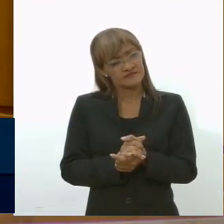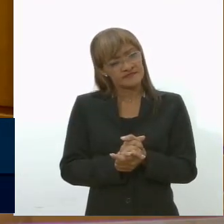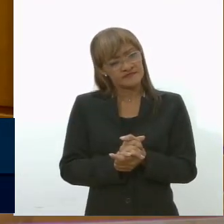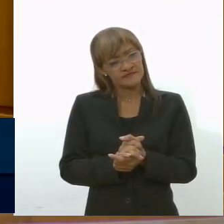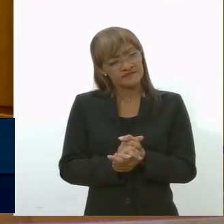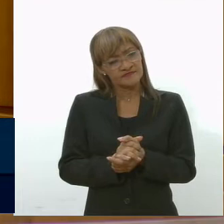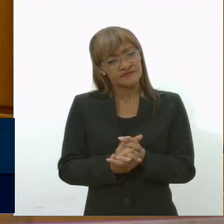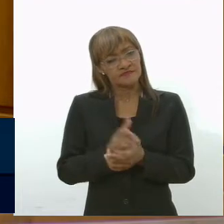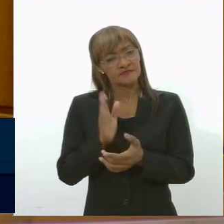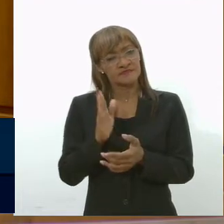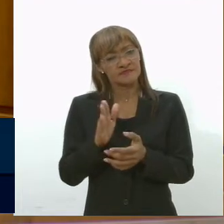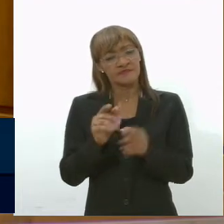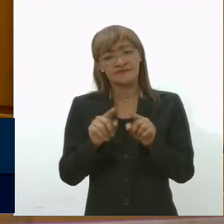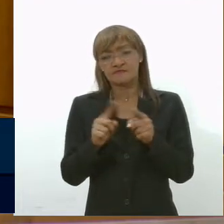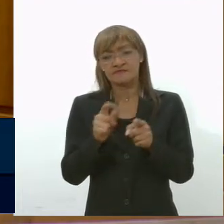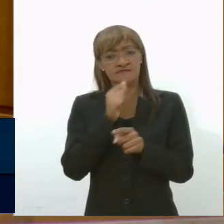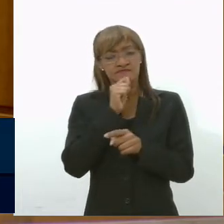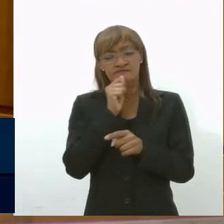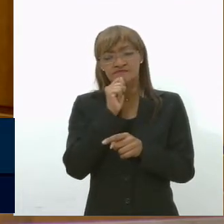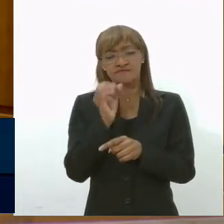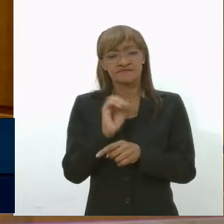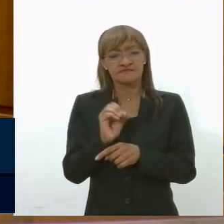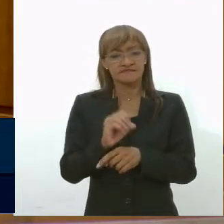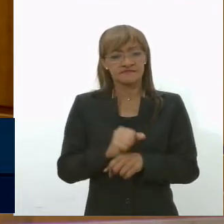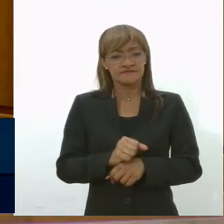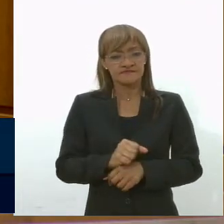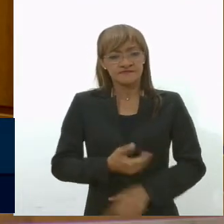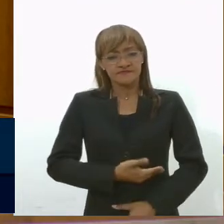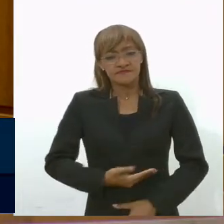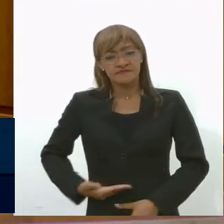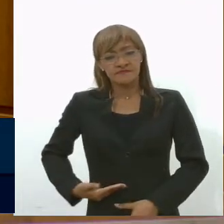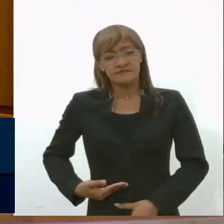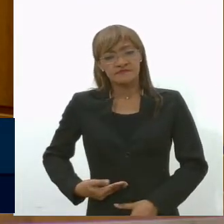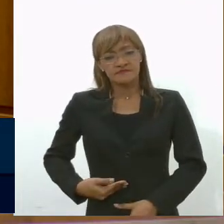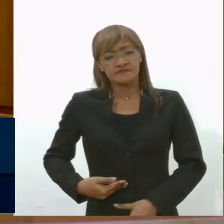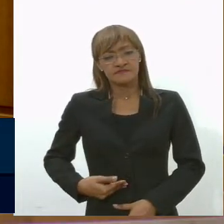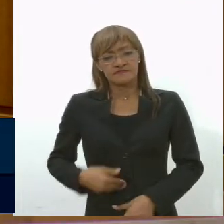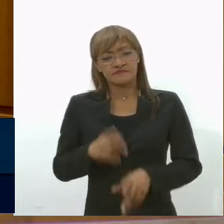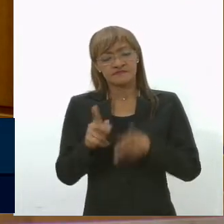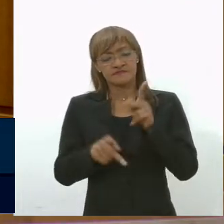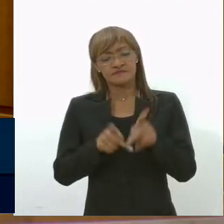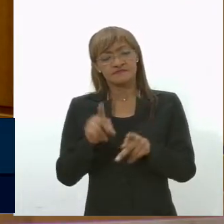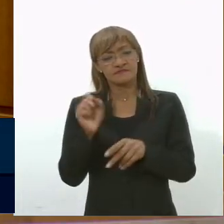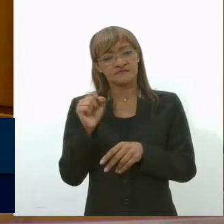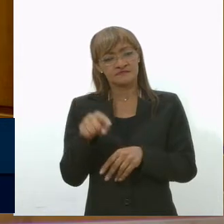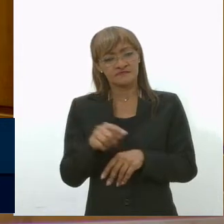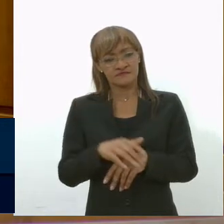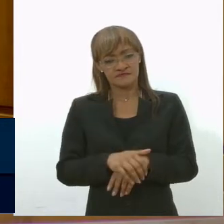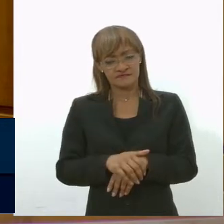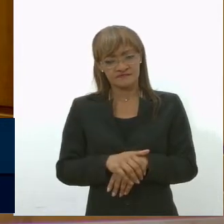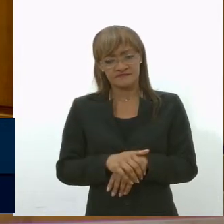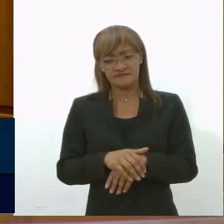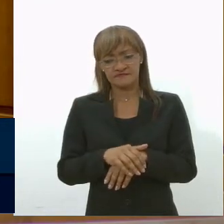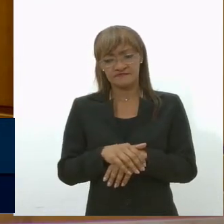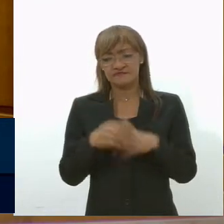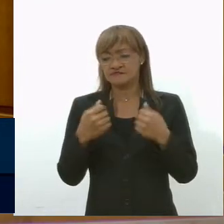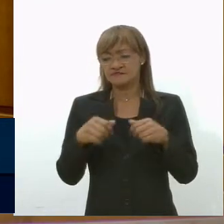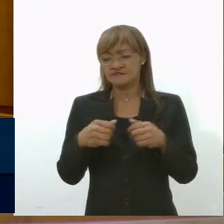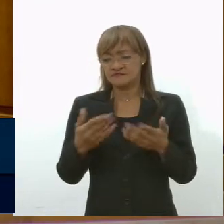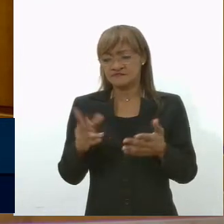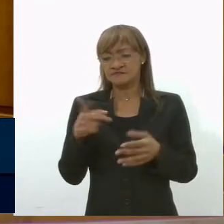chegam na mesa para abastecer e matar a fome do povo sergipano. São os pequenos produtores que garantem isso. E nós temos que